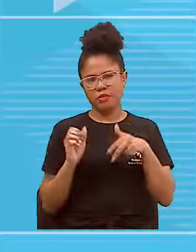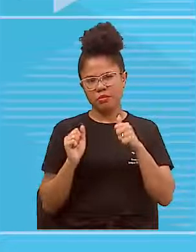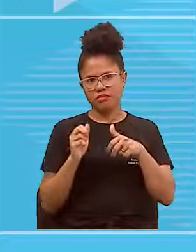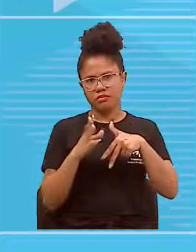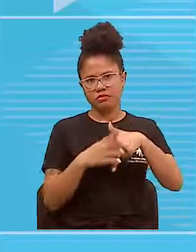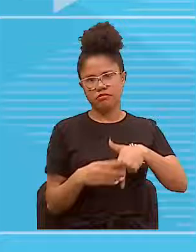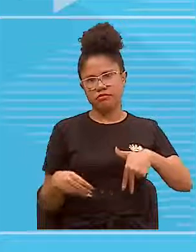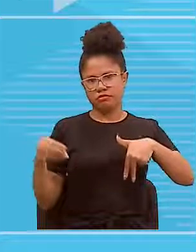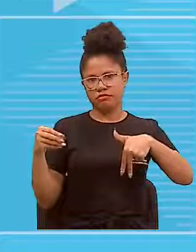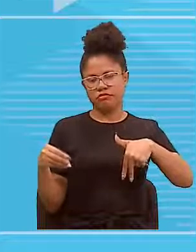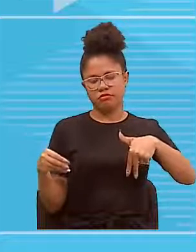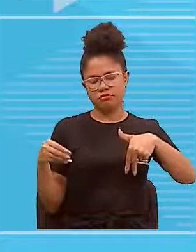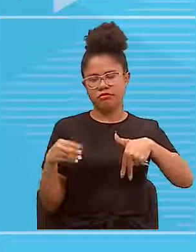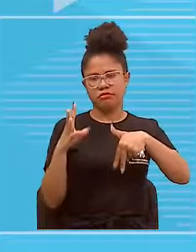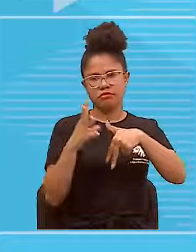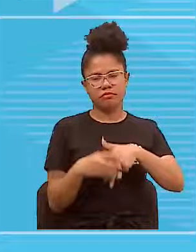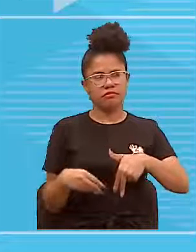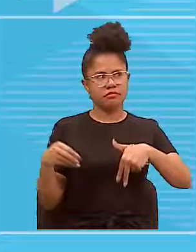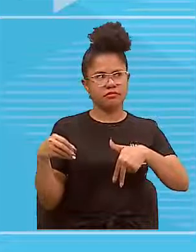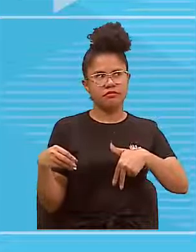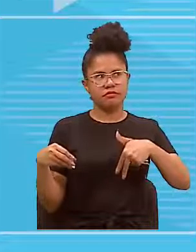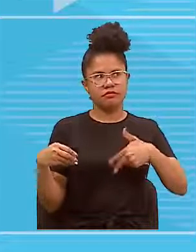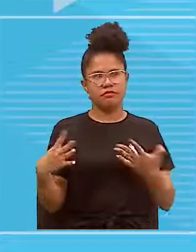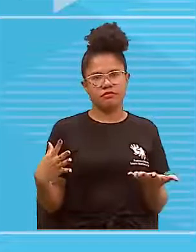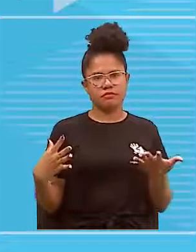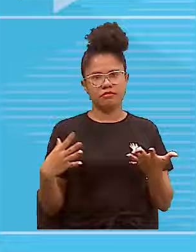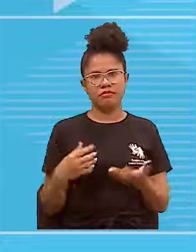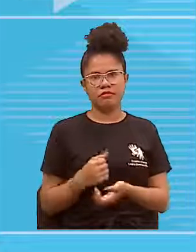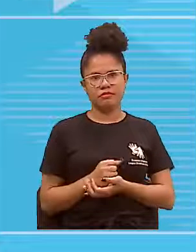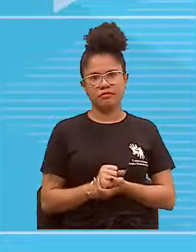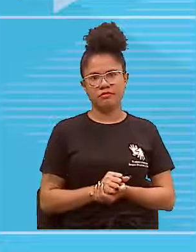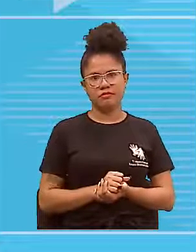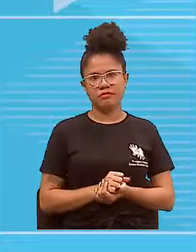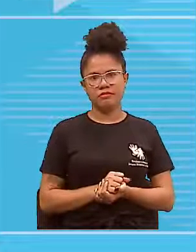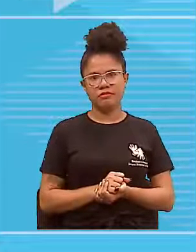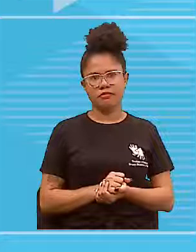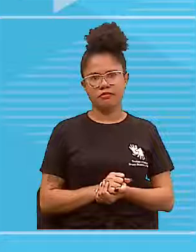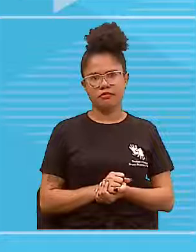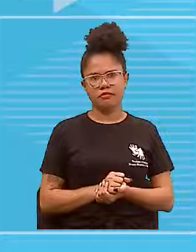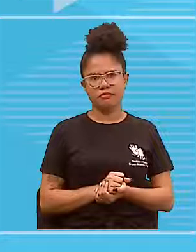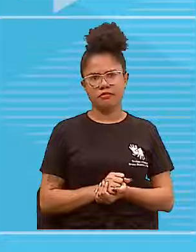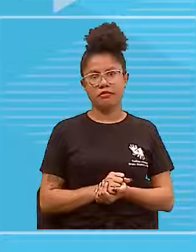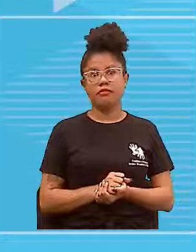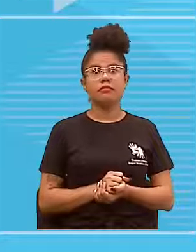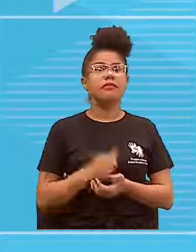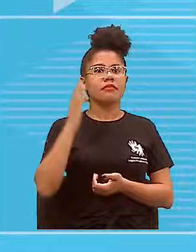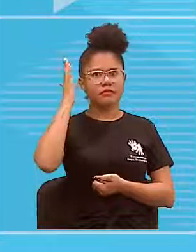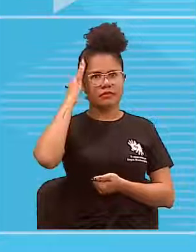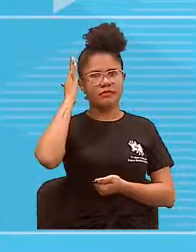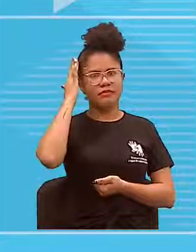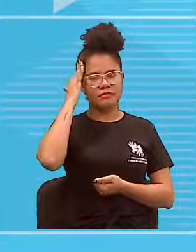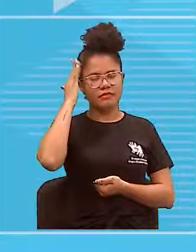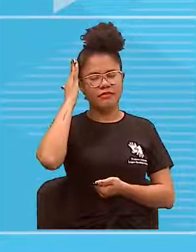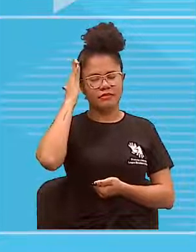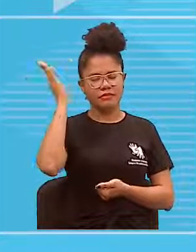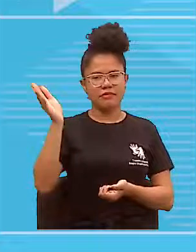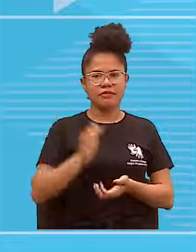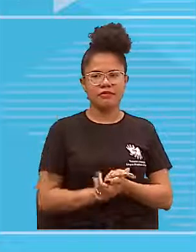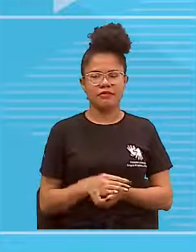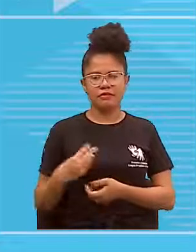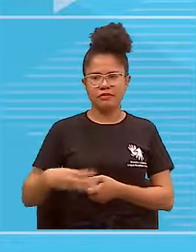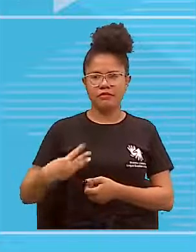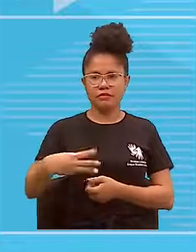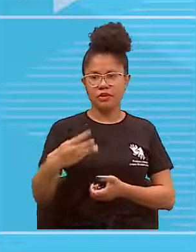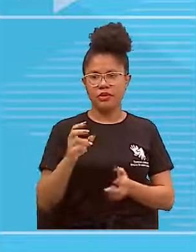igual. Moda. Moda é mais ou menos isso, pessoal. Olha como é interessante. Moda é todo mundo. É